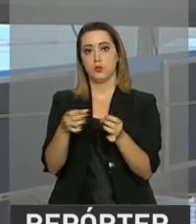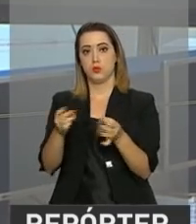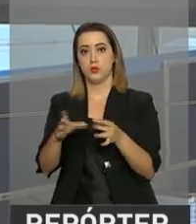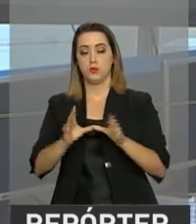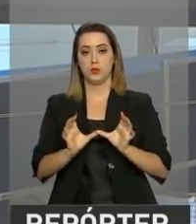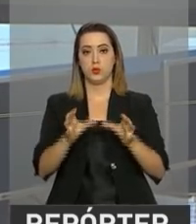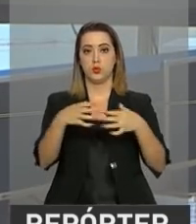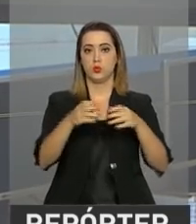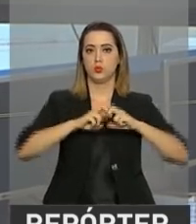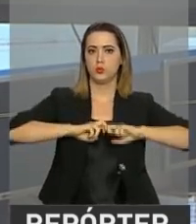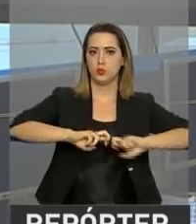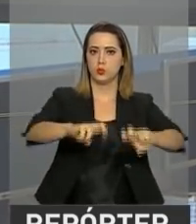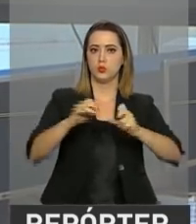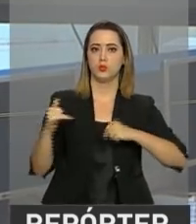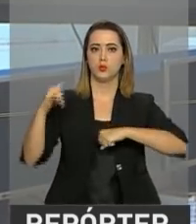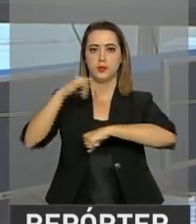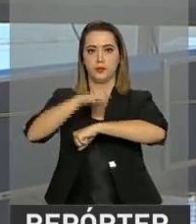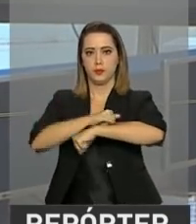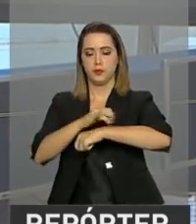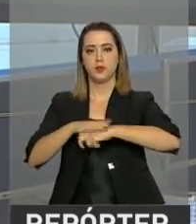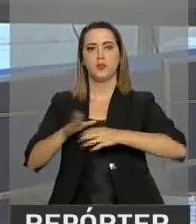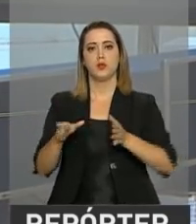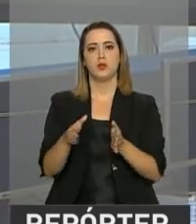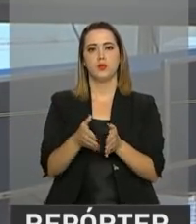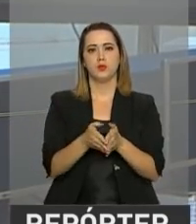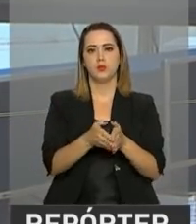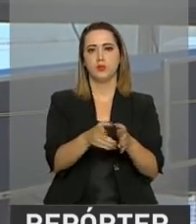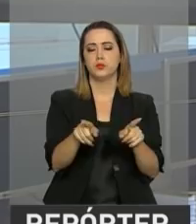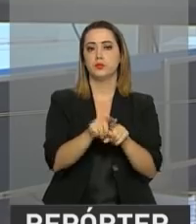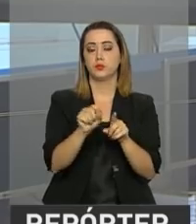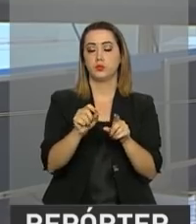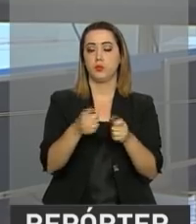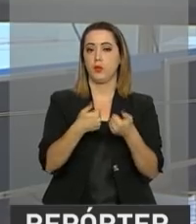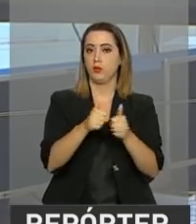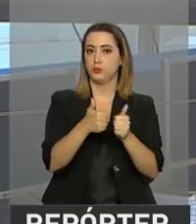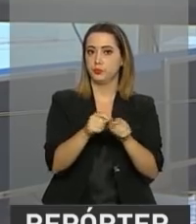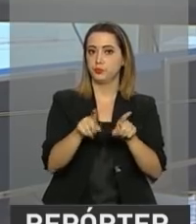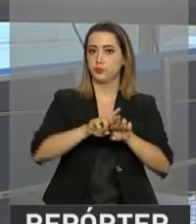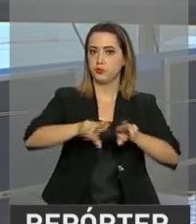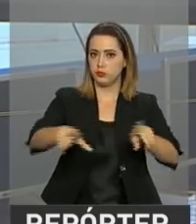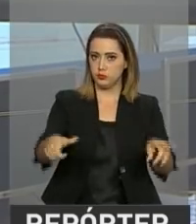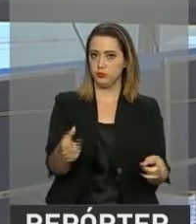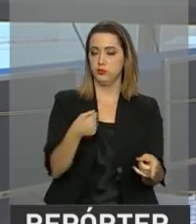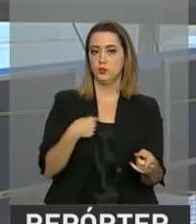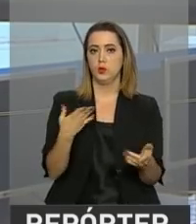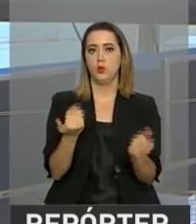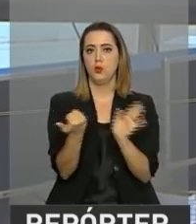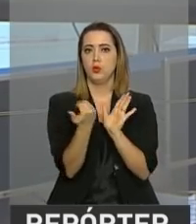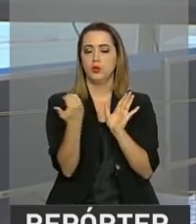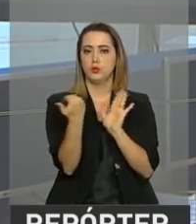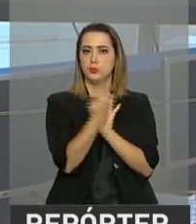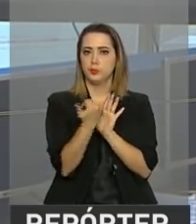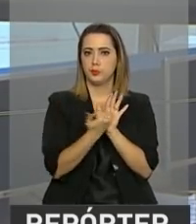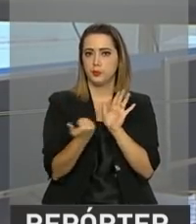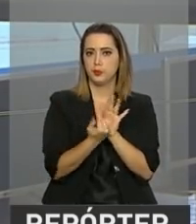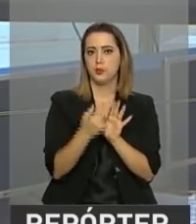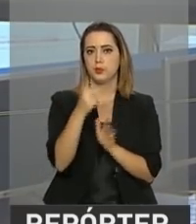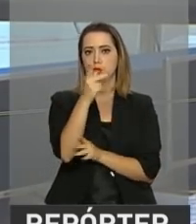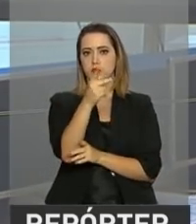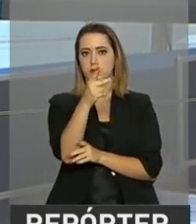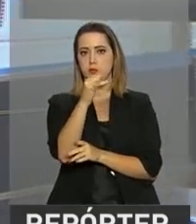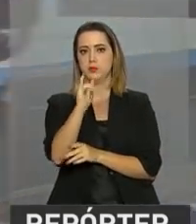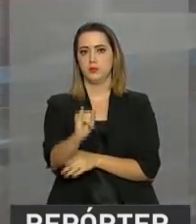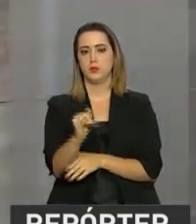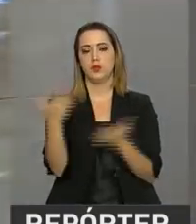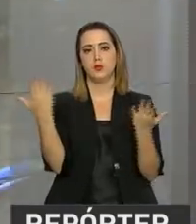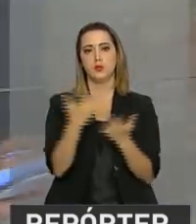rodoviário Ferroviário e aeroporto a iniciativa atende projetos que fazem parte do programa de parcerias e investimentos o PPI e ao